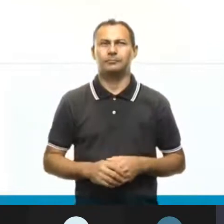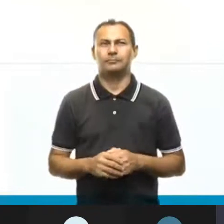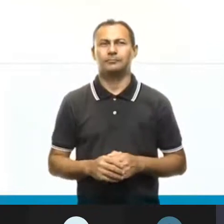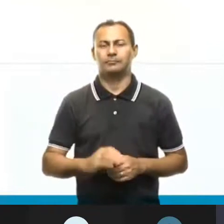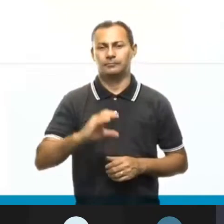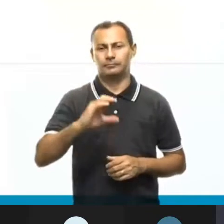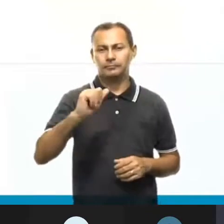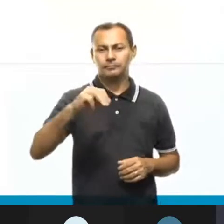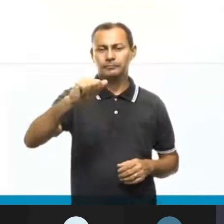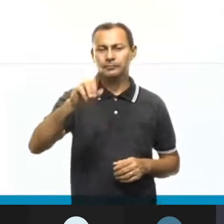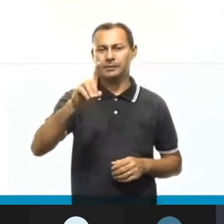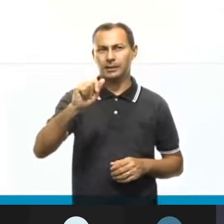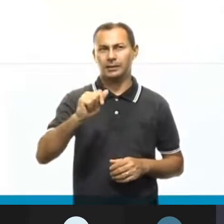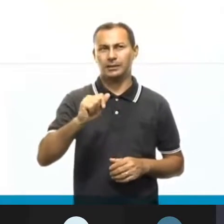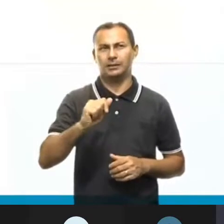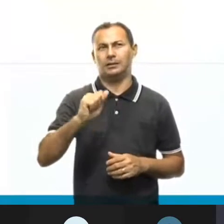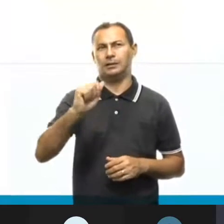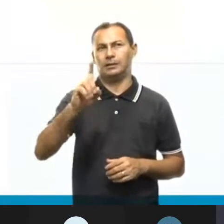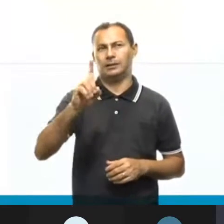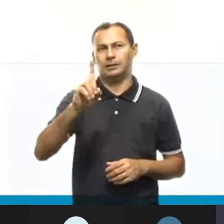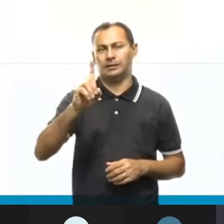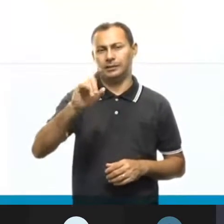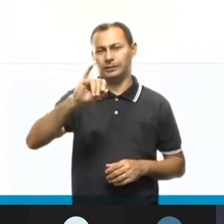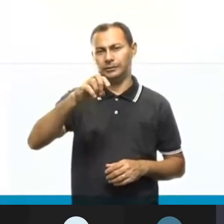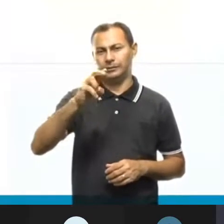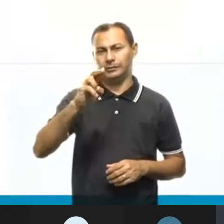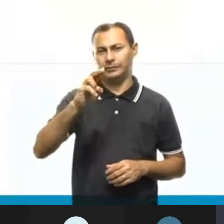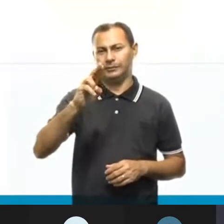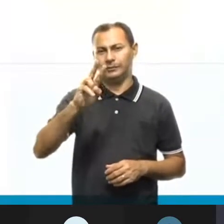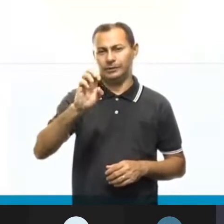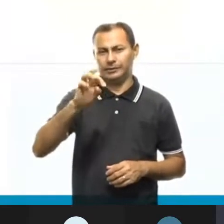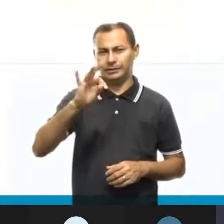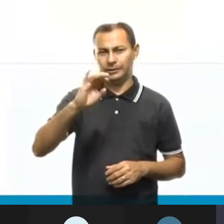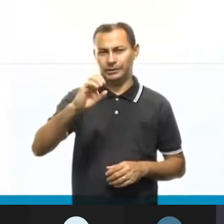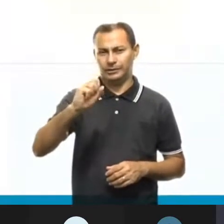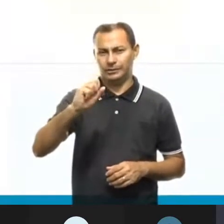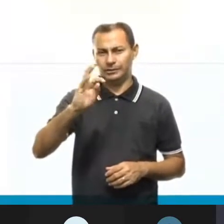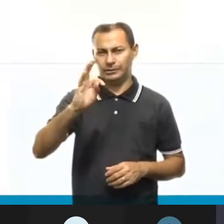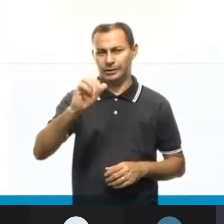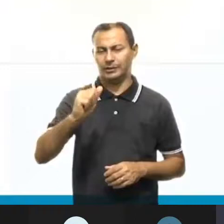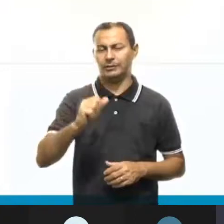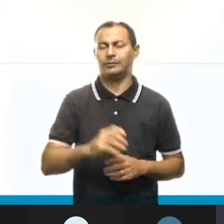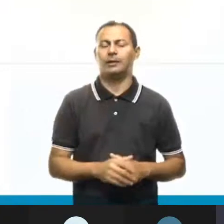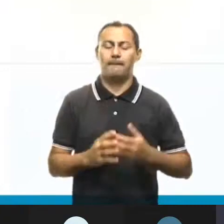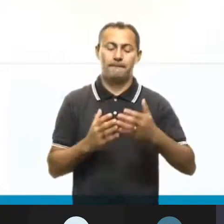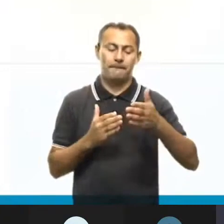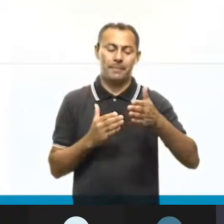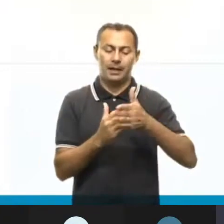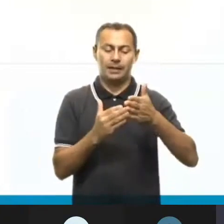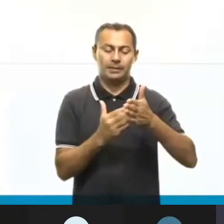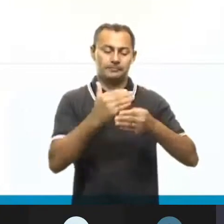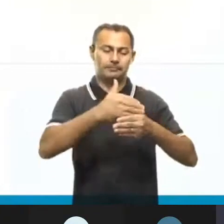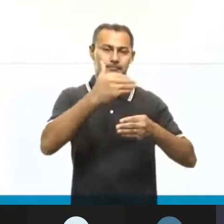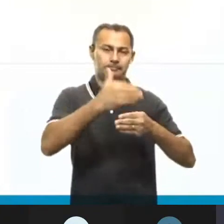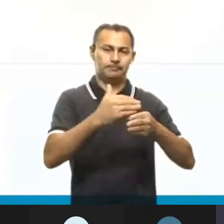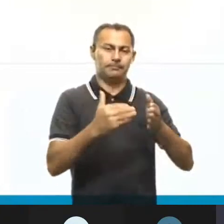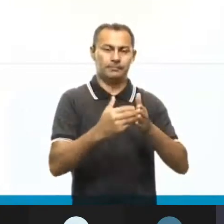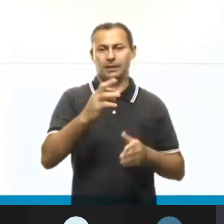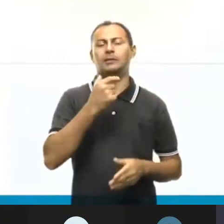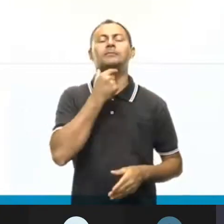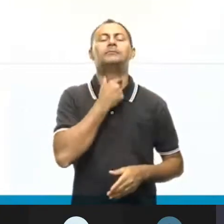daí é a camada adventícia. Então, são as 4 camadas que formam a parede da traqueia, tá? Então, essas